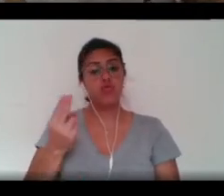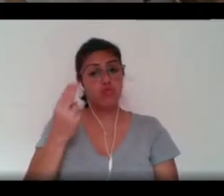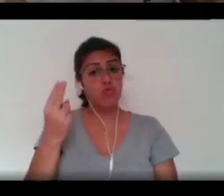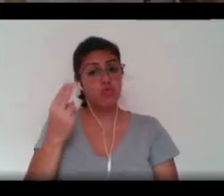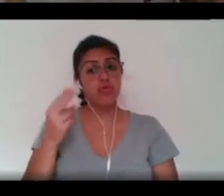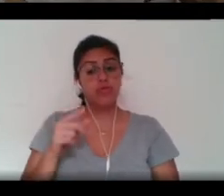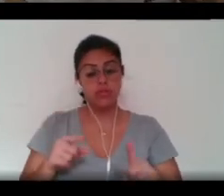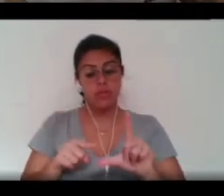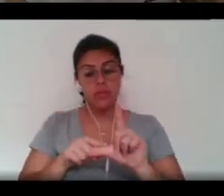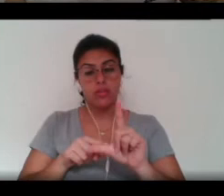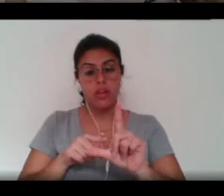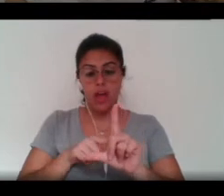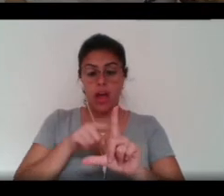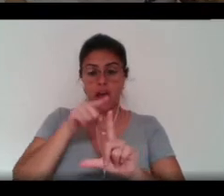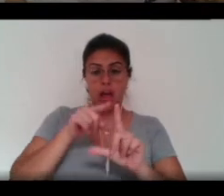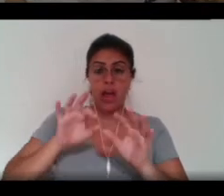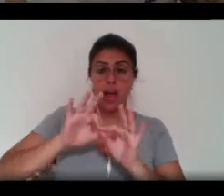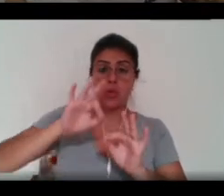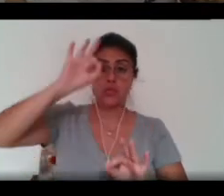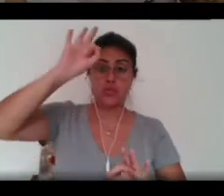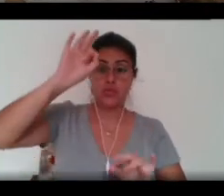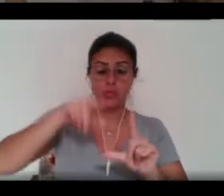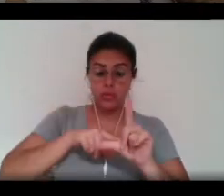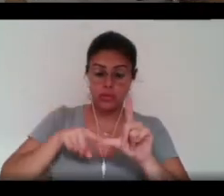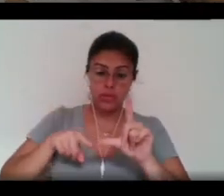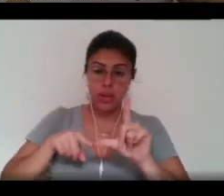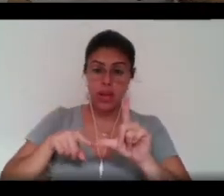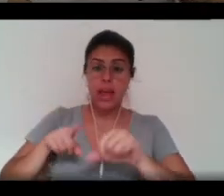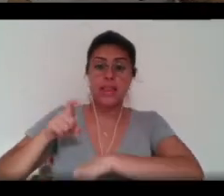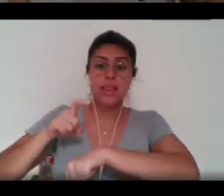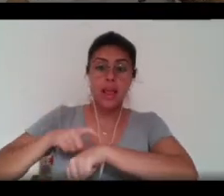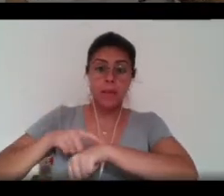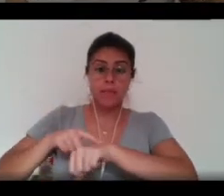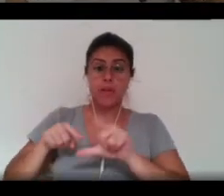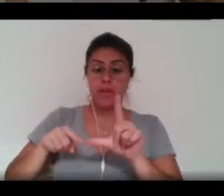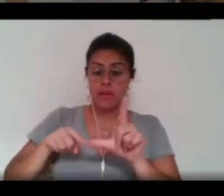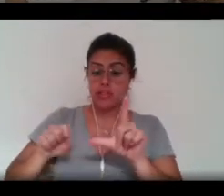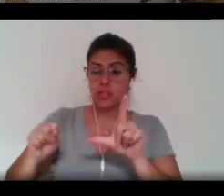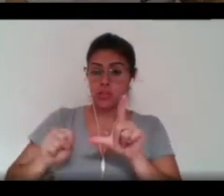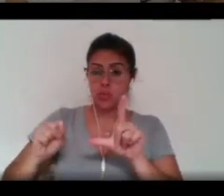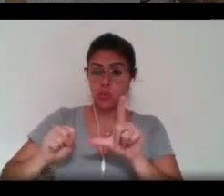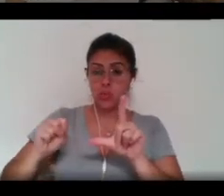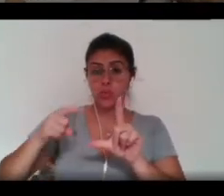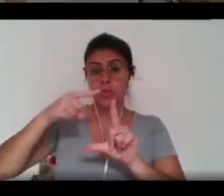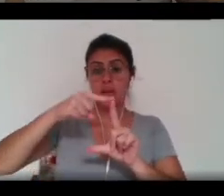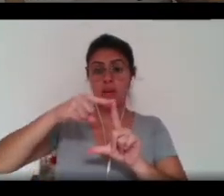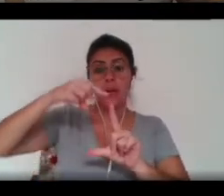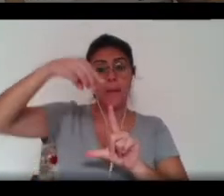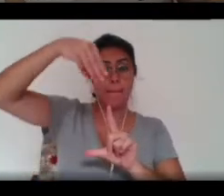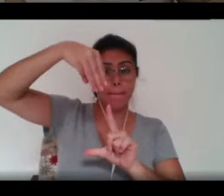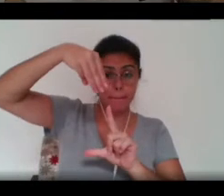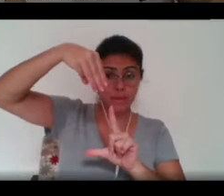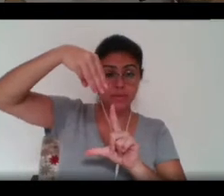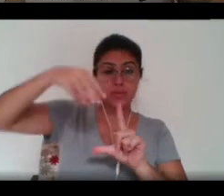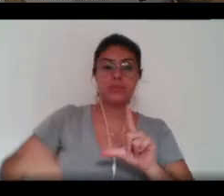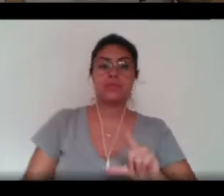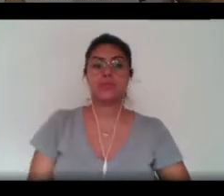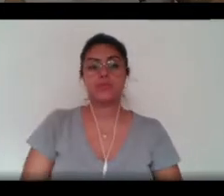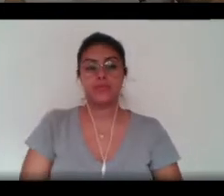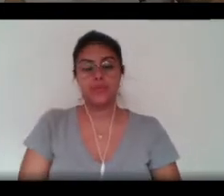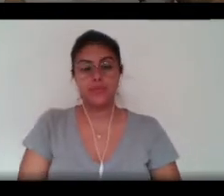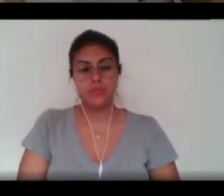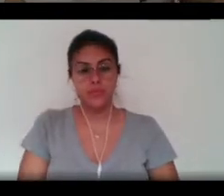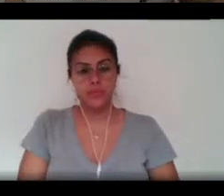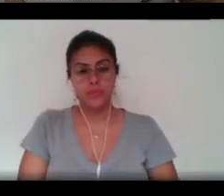em função do tempo. Então, é a altura em função do tempo, né? O tempo vai estar em segundos, a posição ela vai